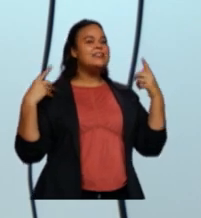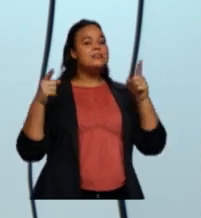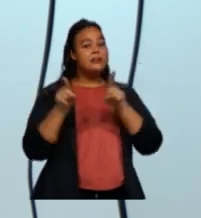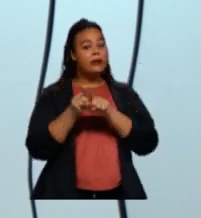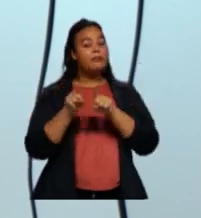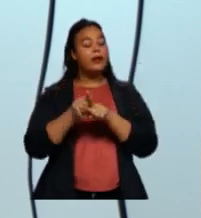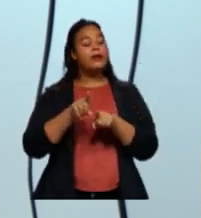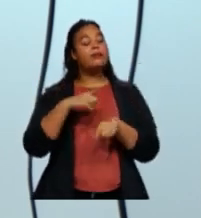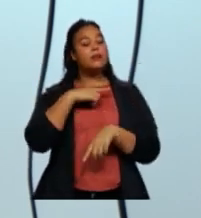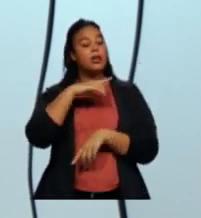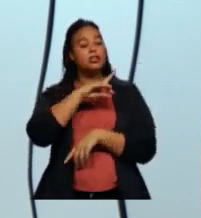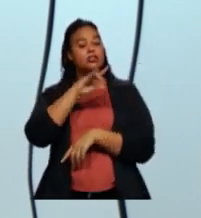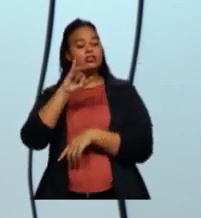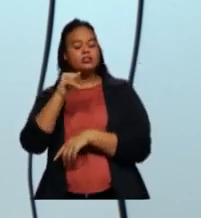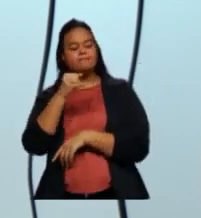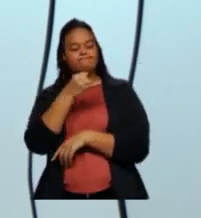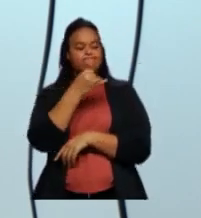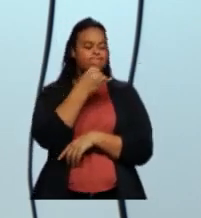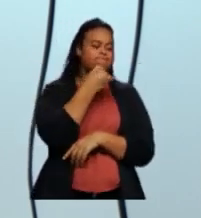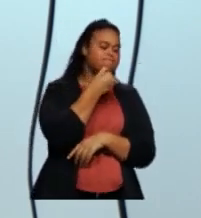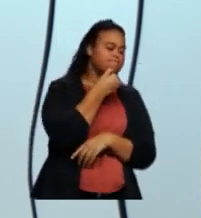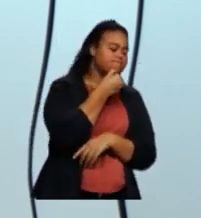acorda já triste,